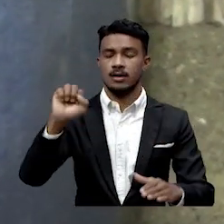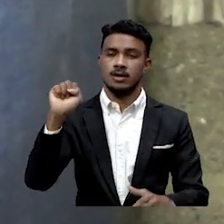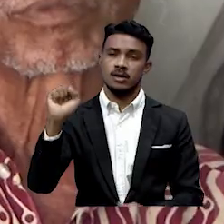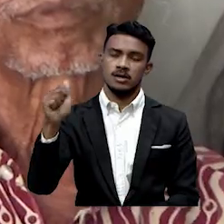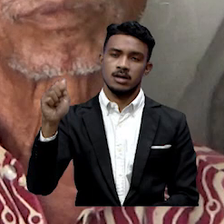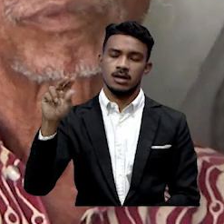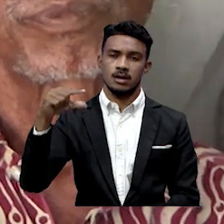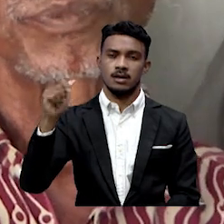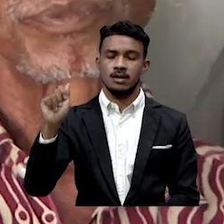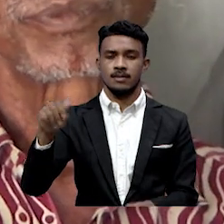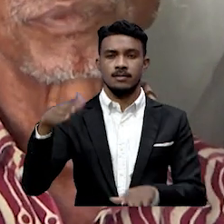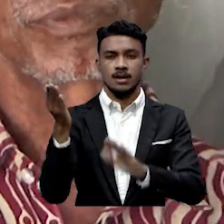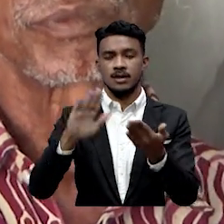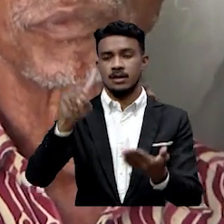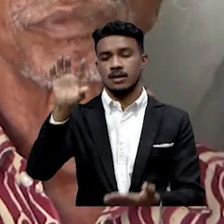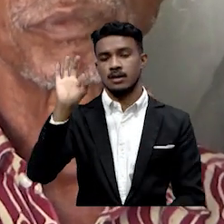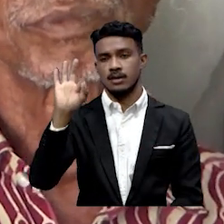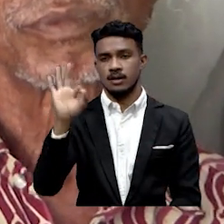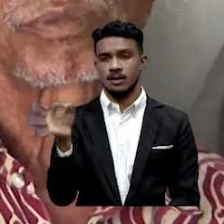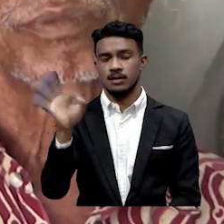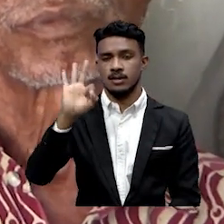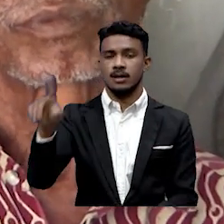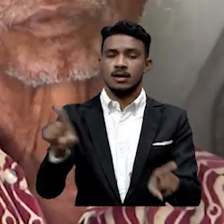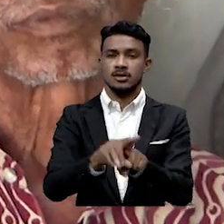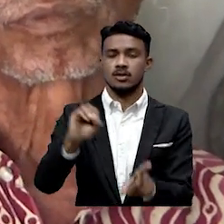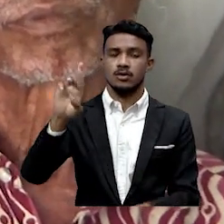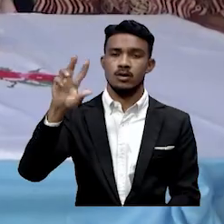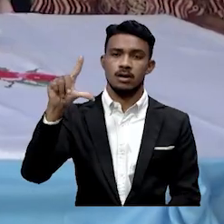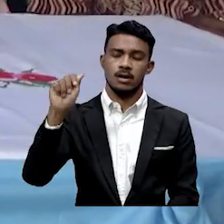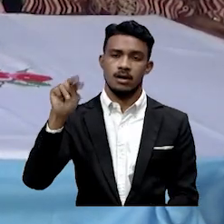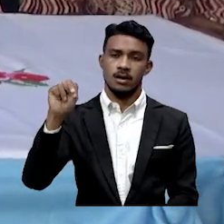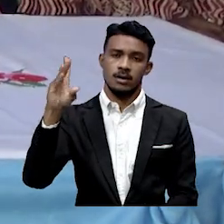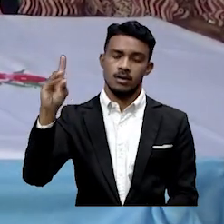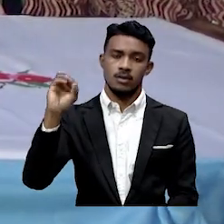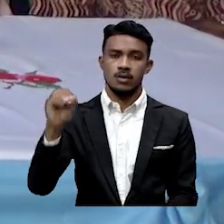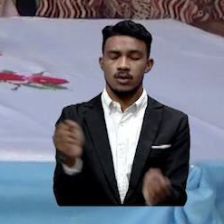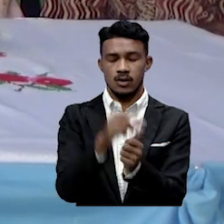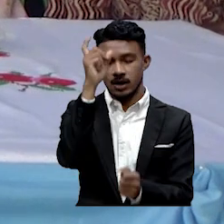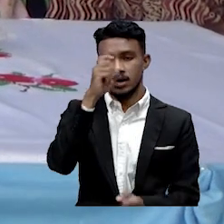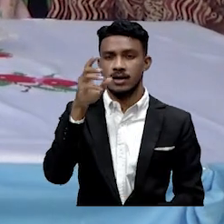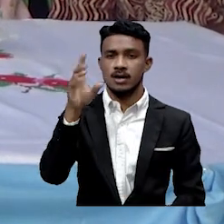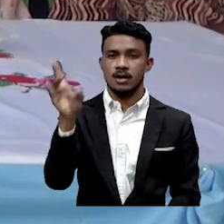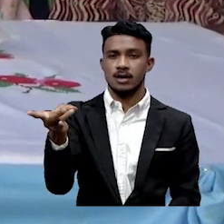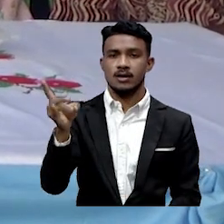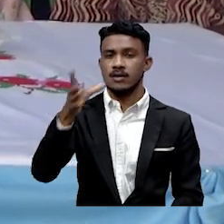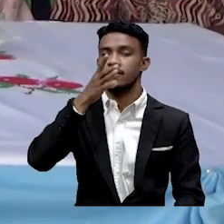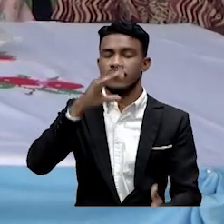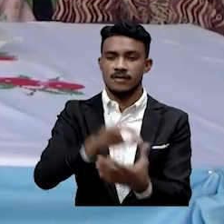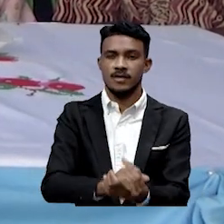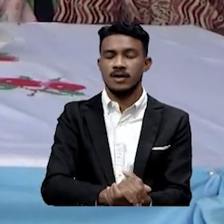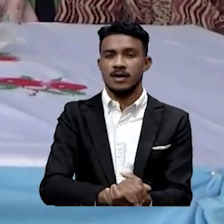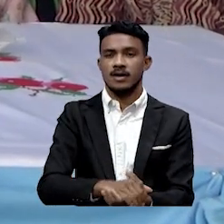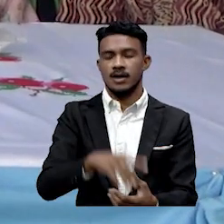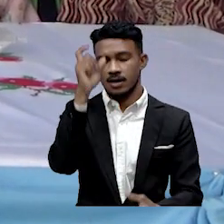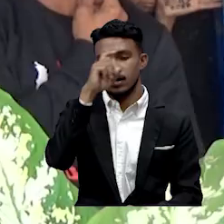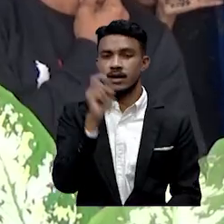sia nolo resensia hanesan Orlando dos Santos o idade hitu nolo honia fen Joana dos Santos idade nen nolo